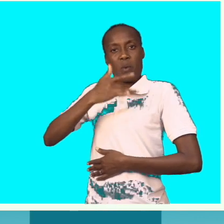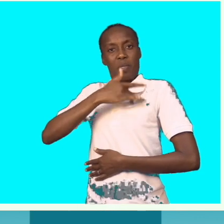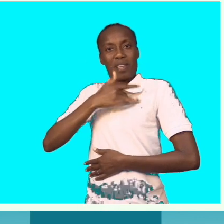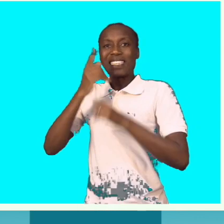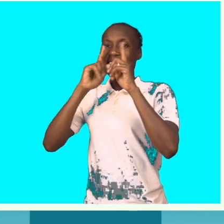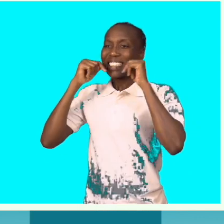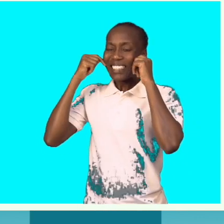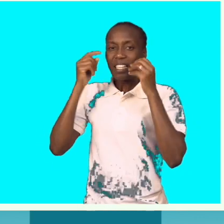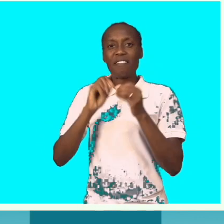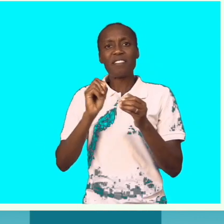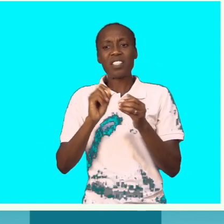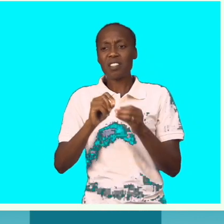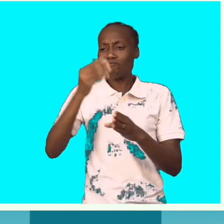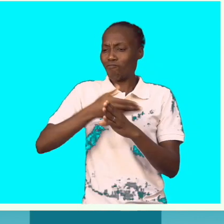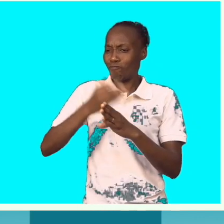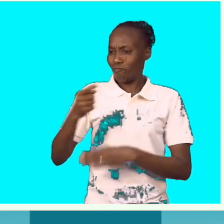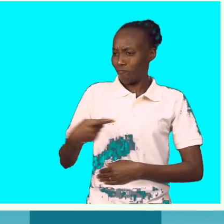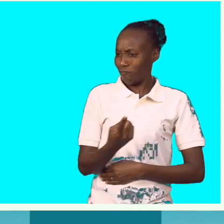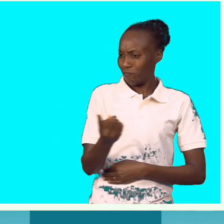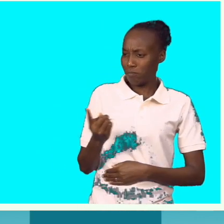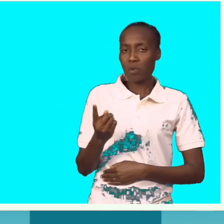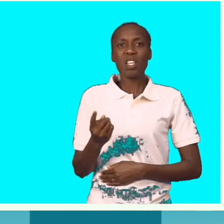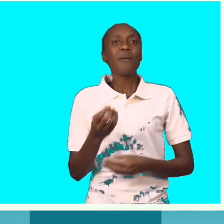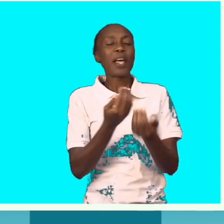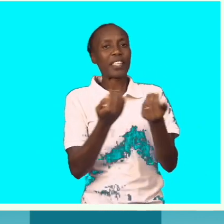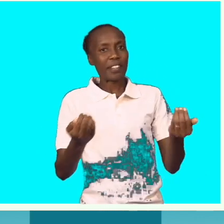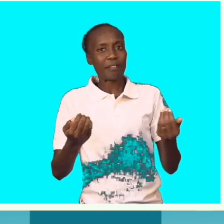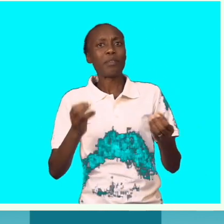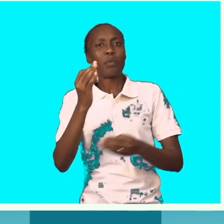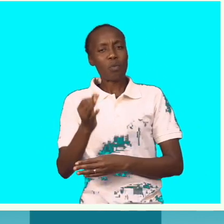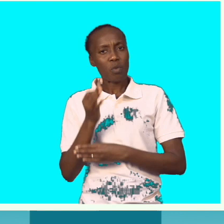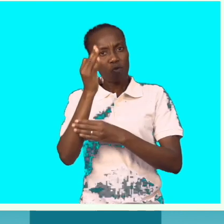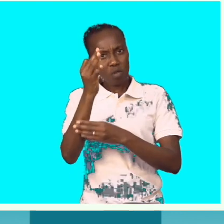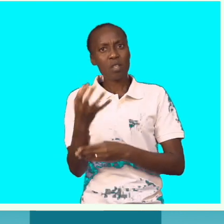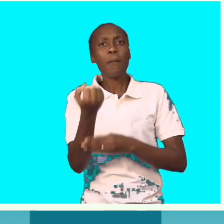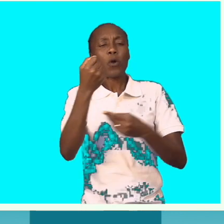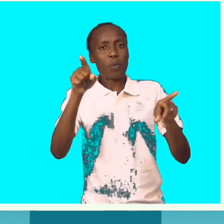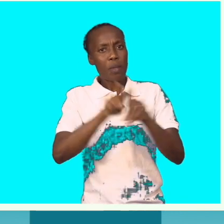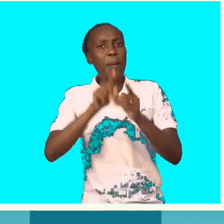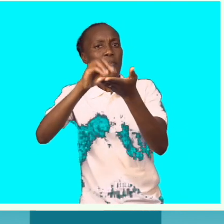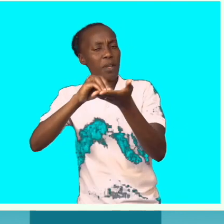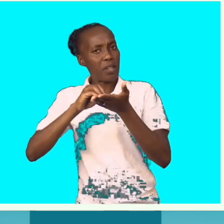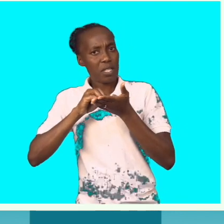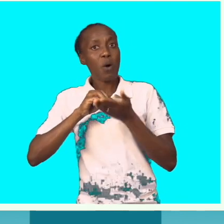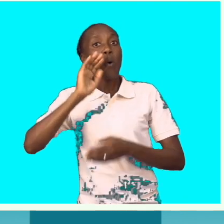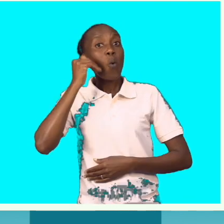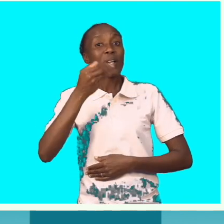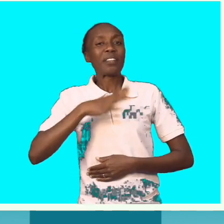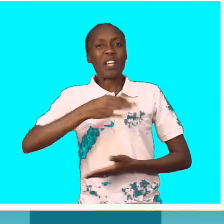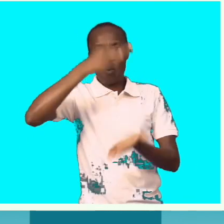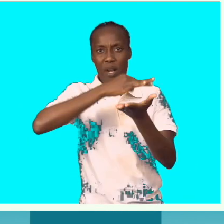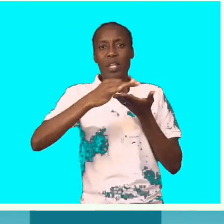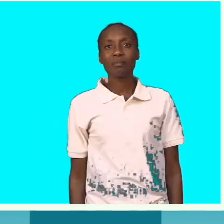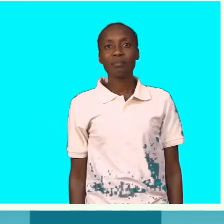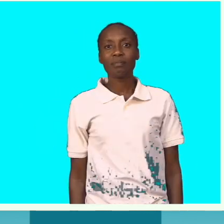formação, treinar miúdio. Sinto a potenciar a eles, para poder servir os outros que estão em condições também de receber, quando tiverem qualidade para